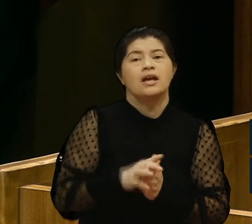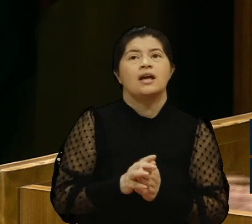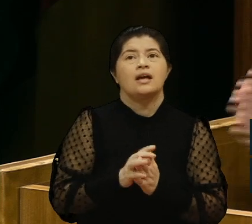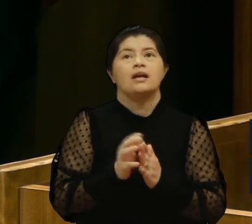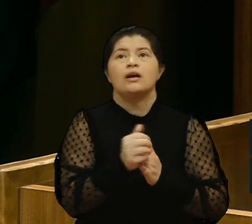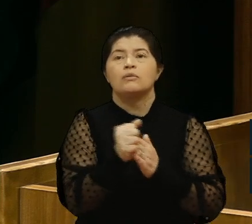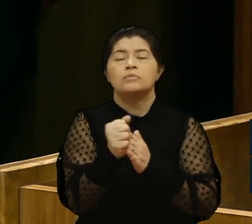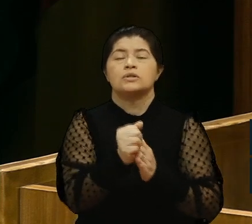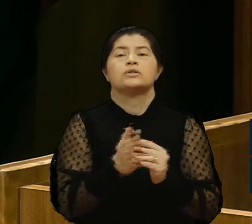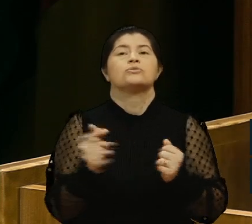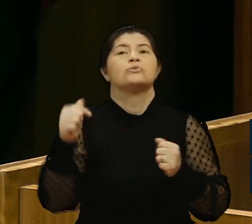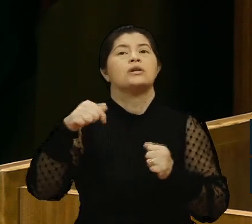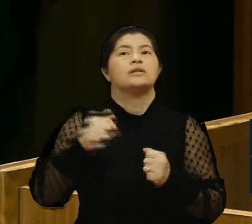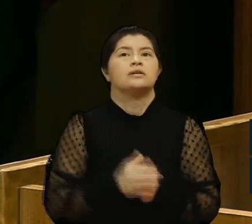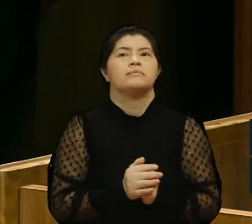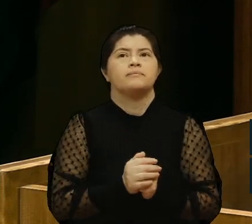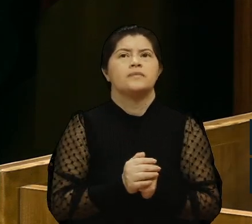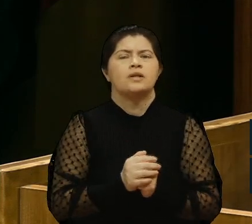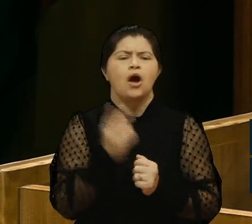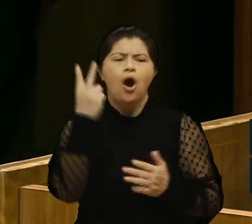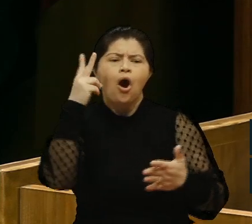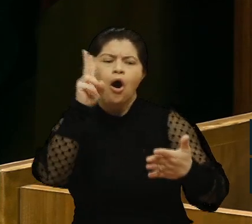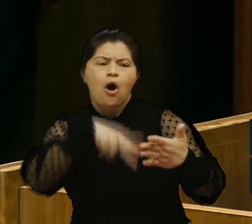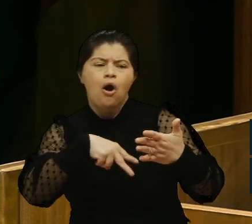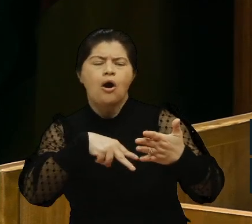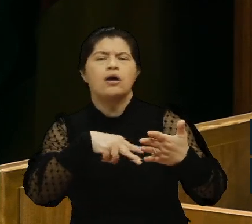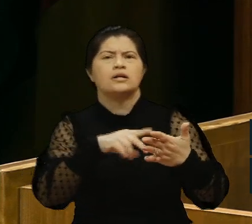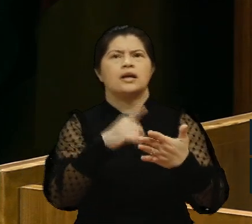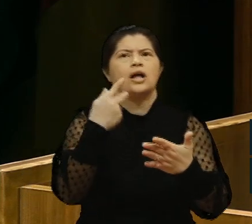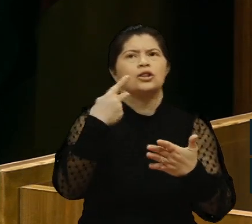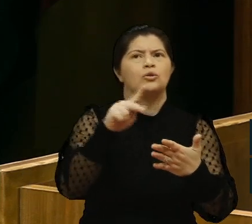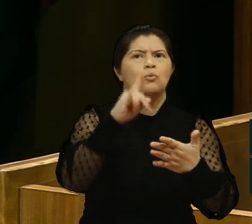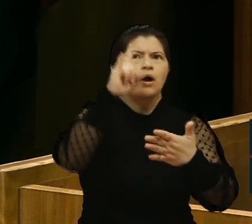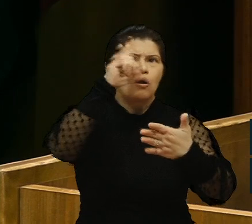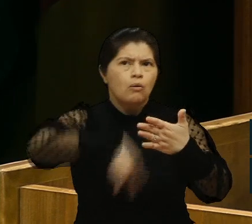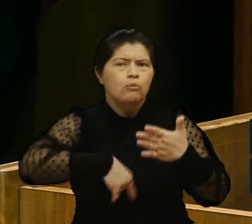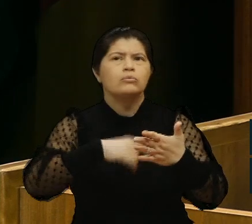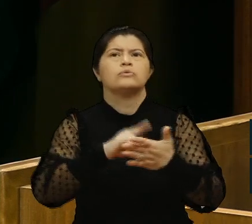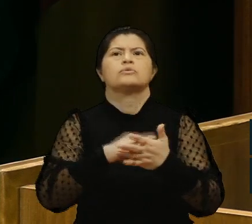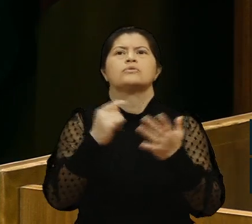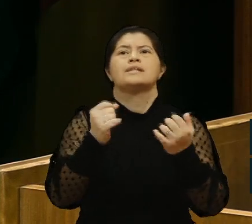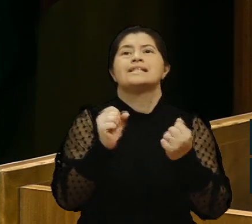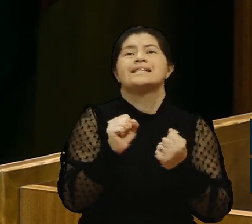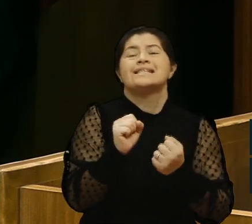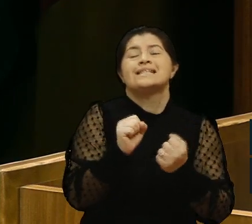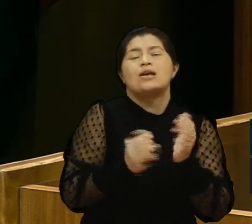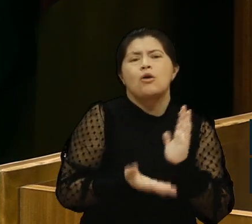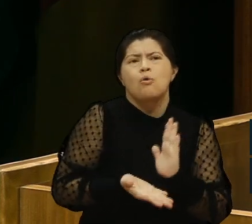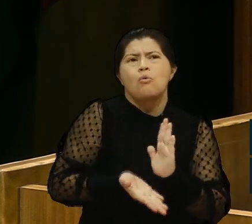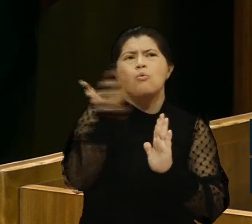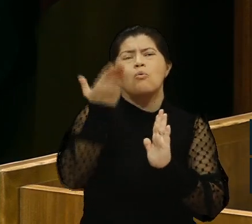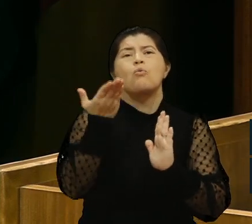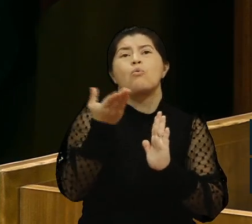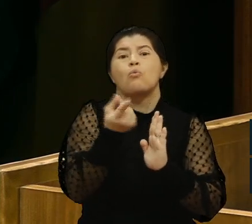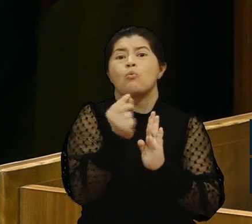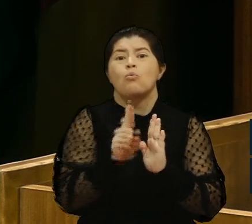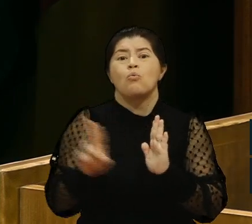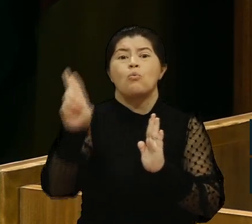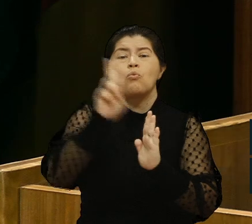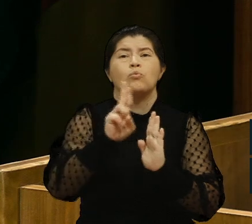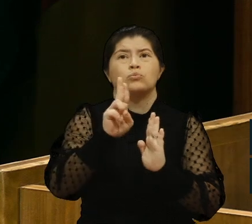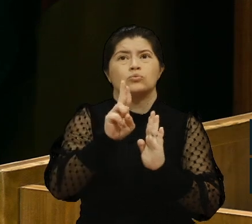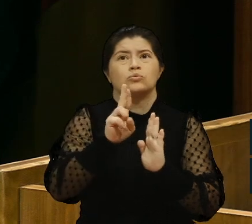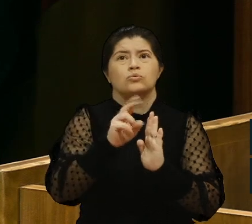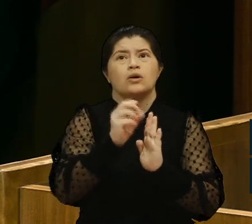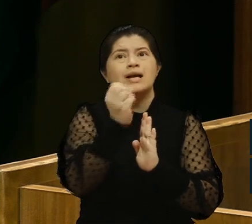aí, verifique a sua conta de energia, veja se houve um salto muito grande no consumo de energia